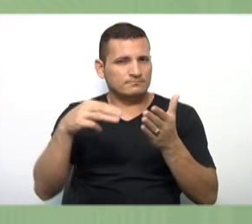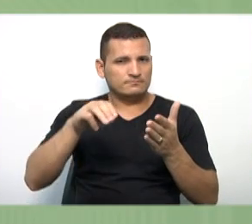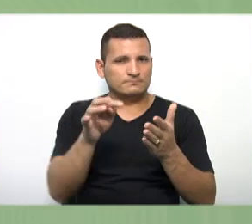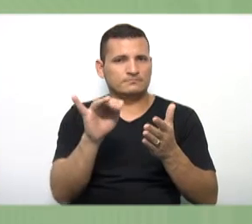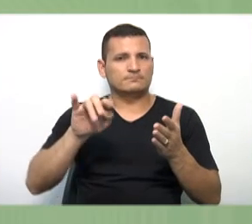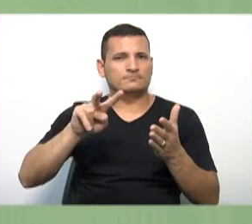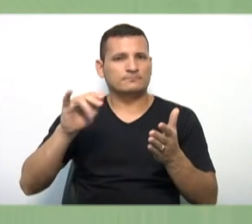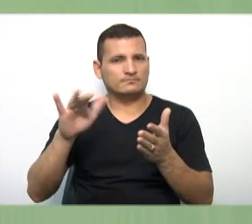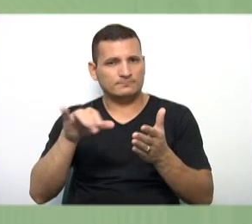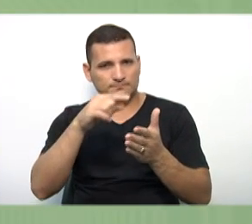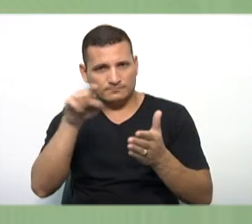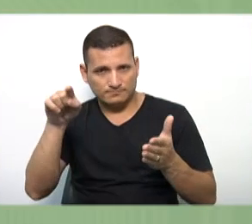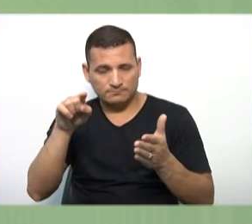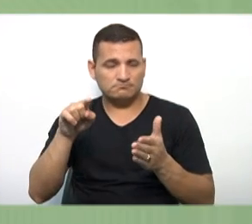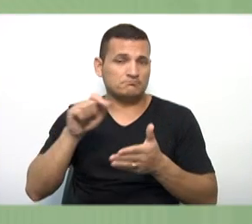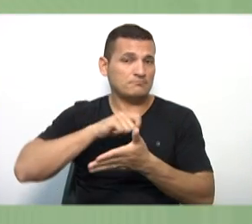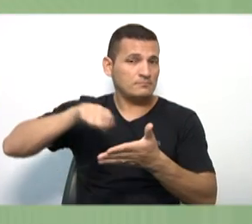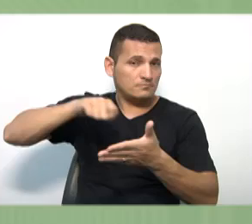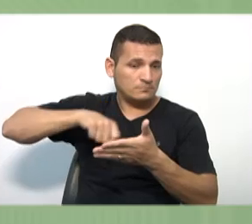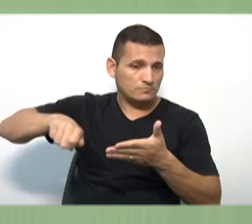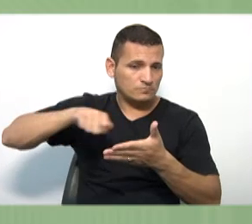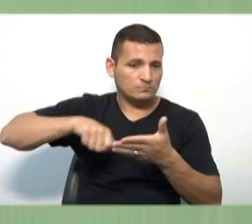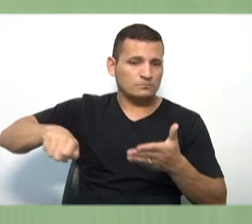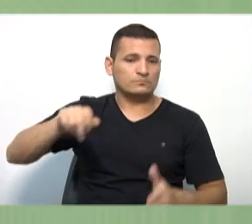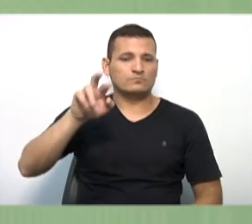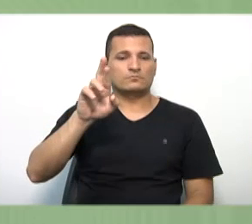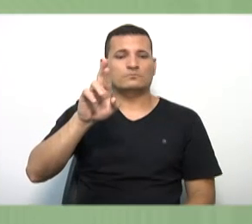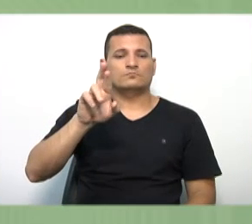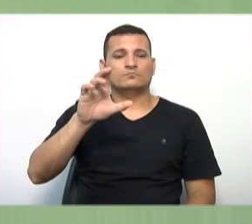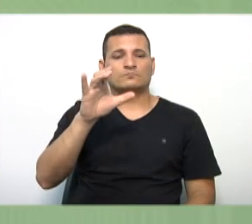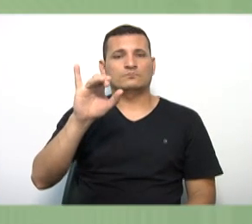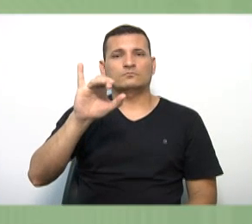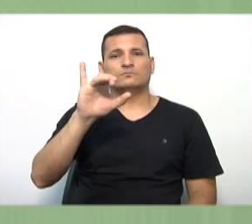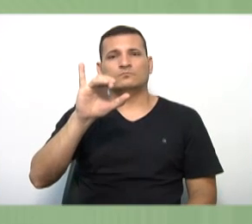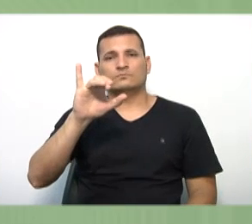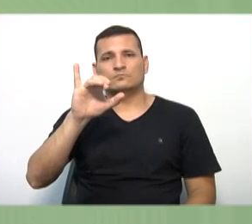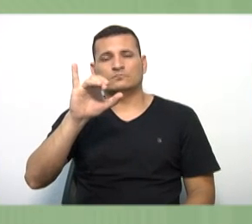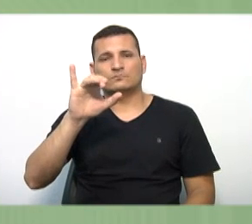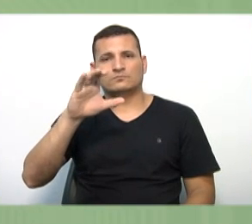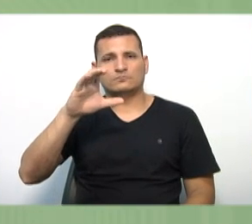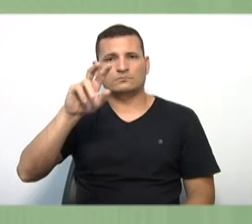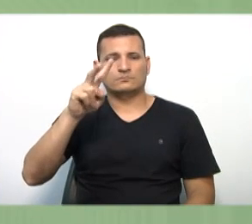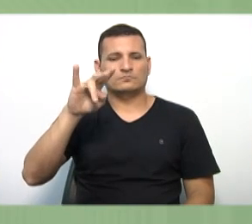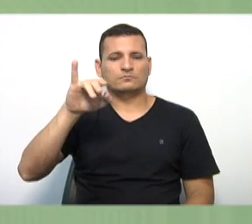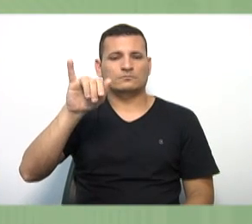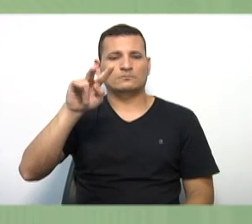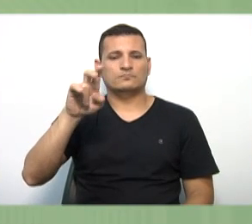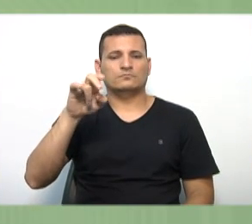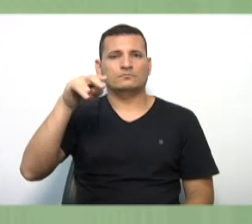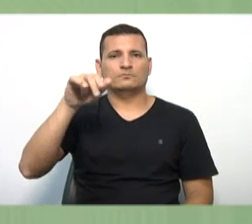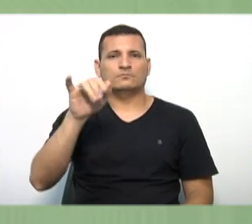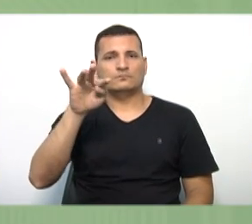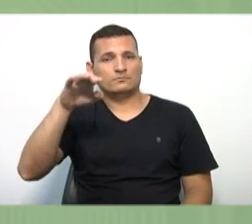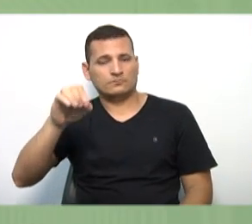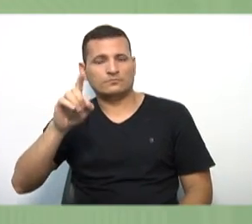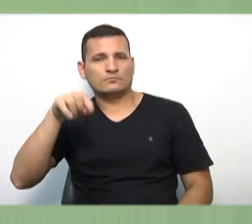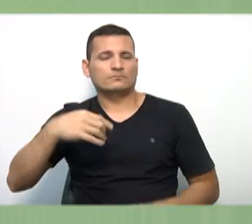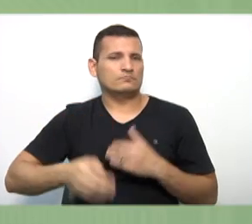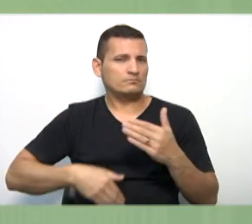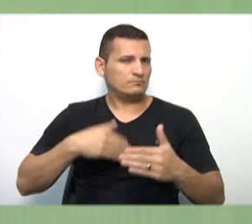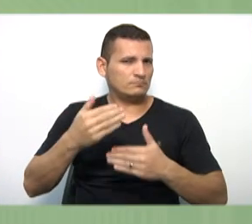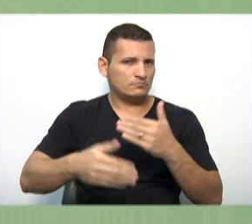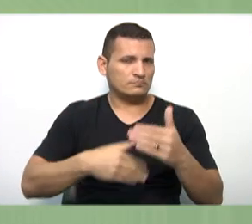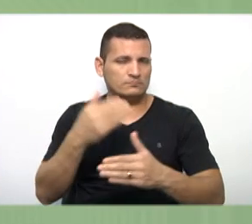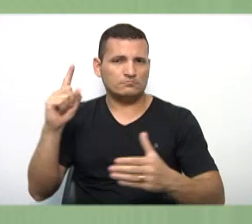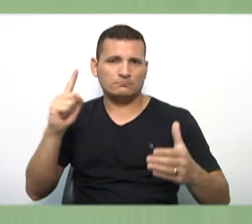o autor Chiavenato, ela pode ser o processo de introduzir uma pessoa ou um grupo